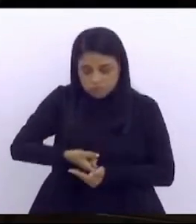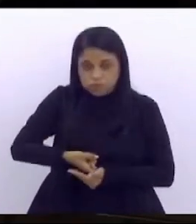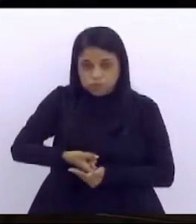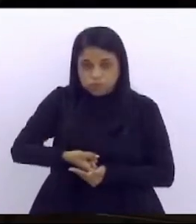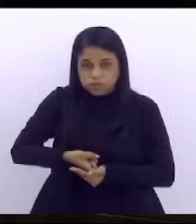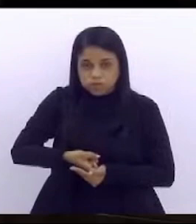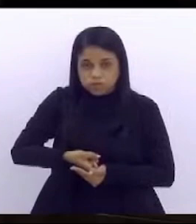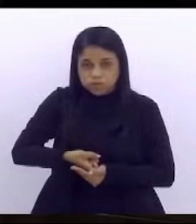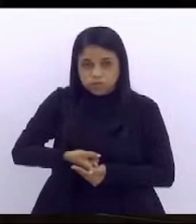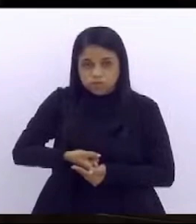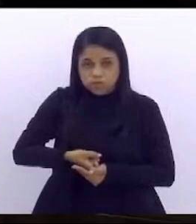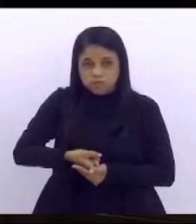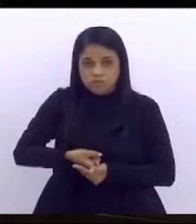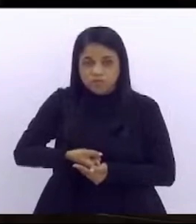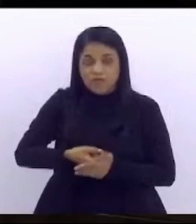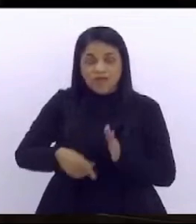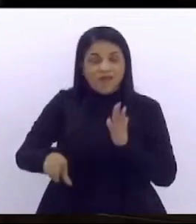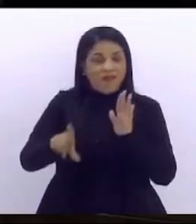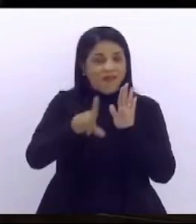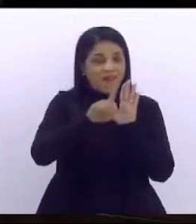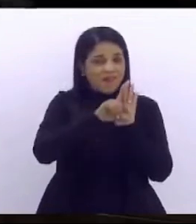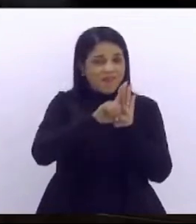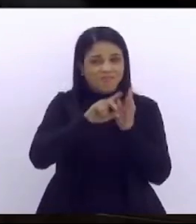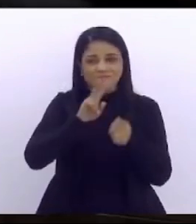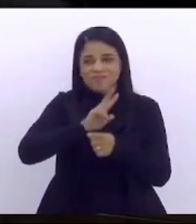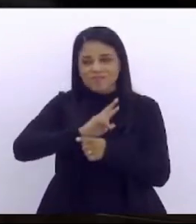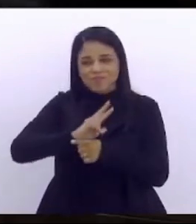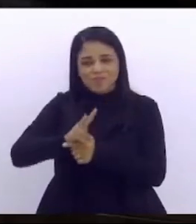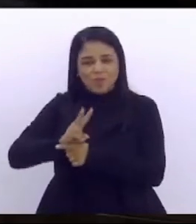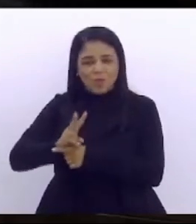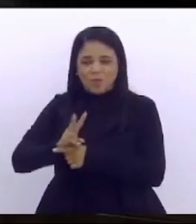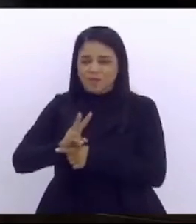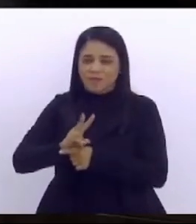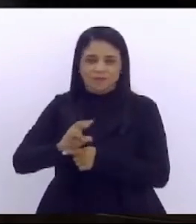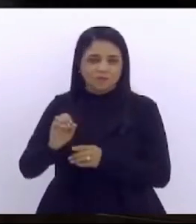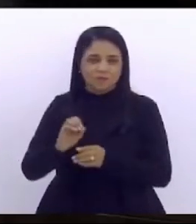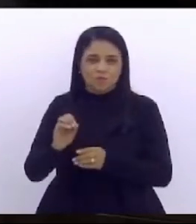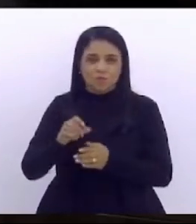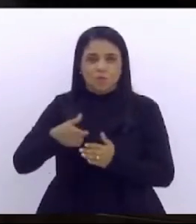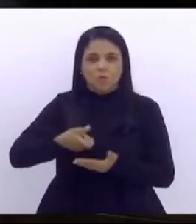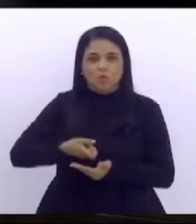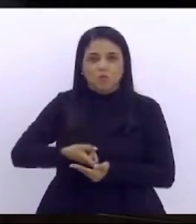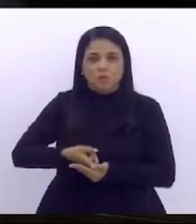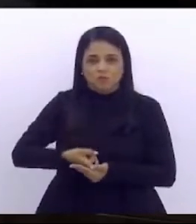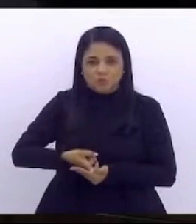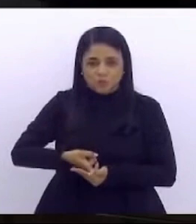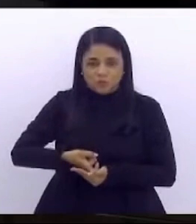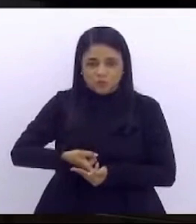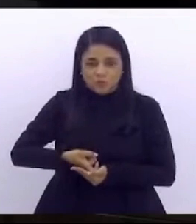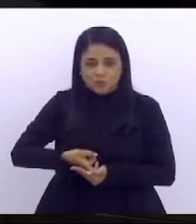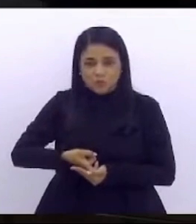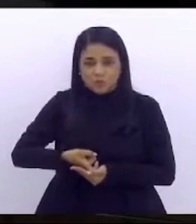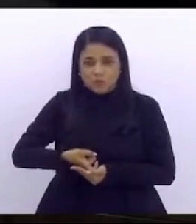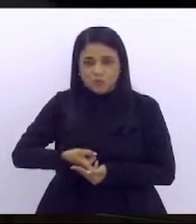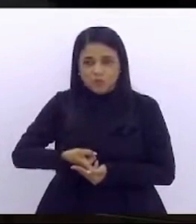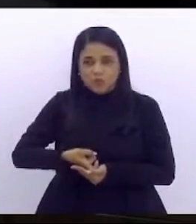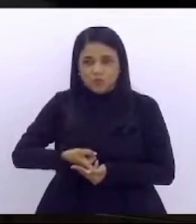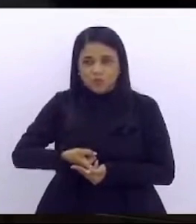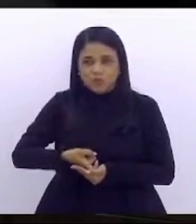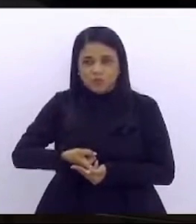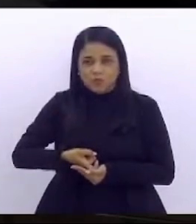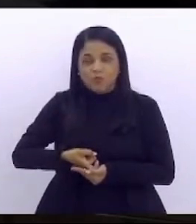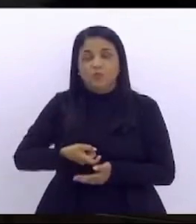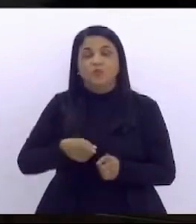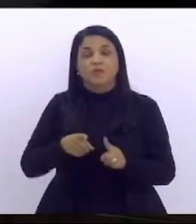ele diz que a lei ela é incapaz de proteger bem o nascituro, né? Porque, claro, ele também,